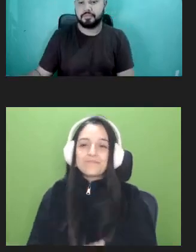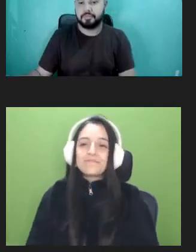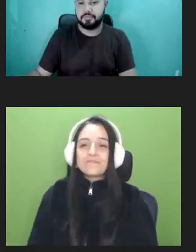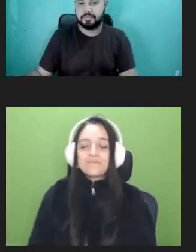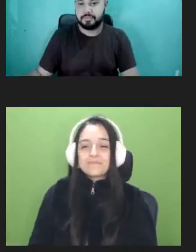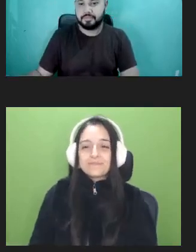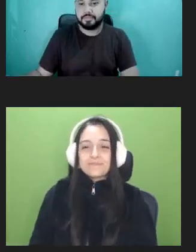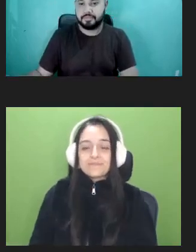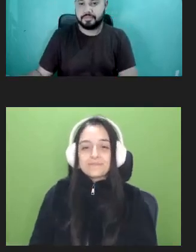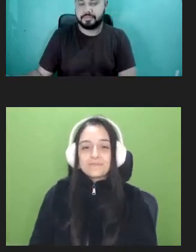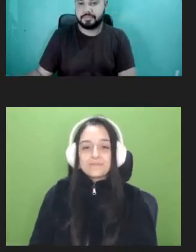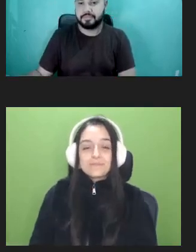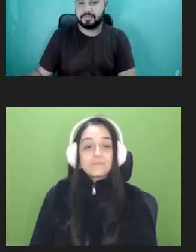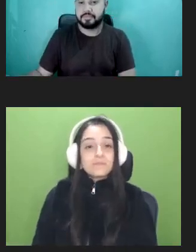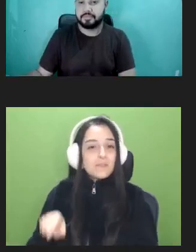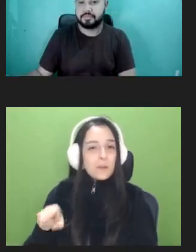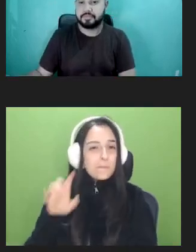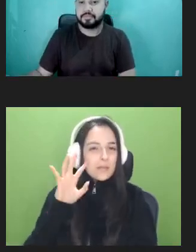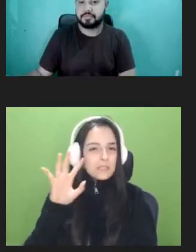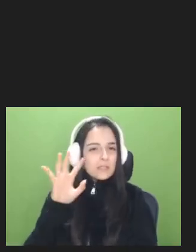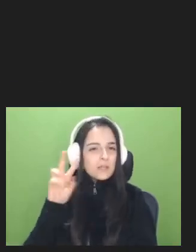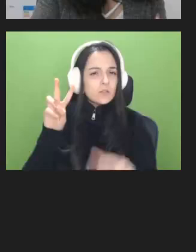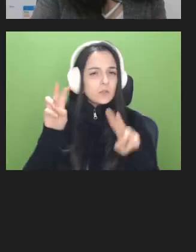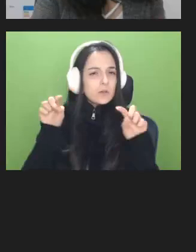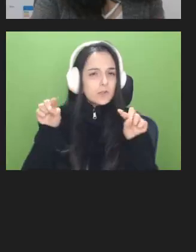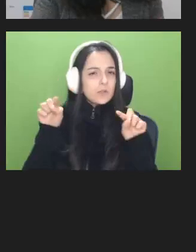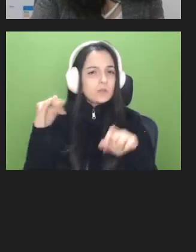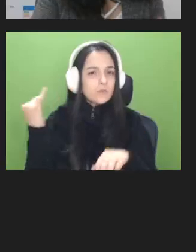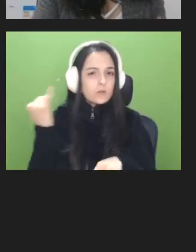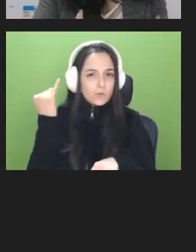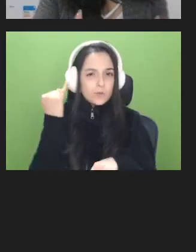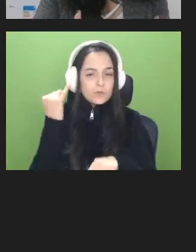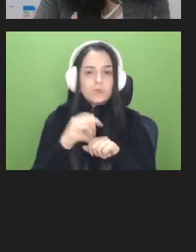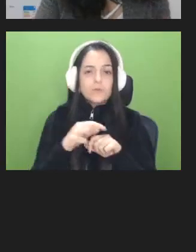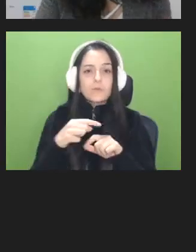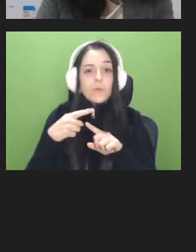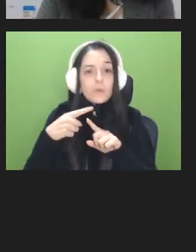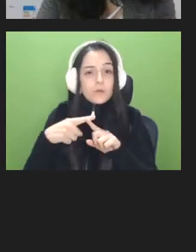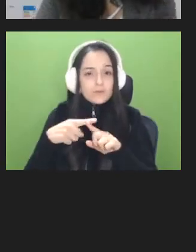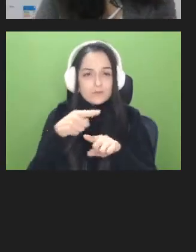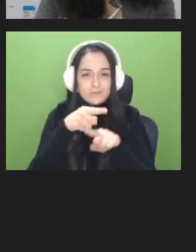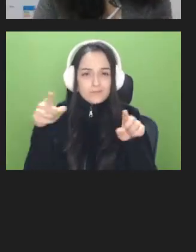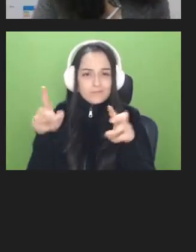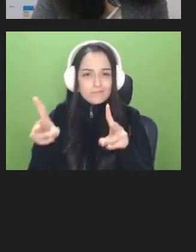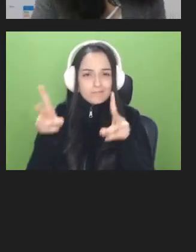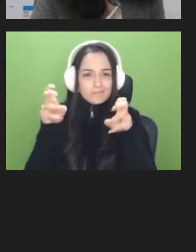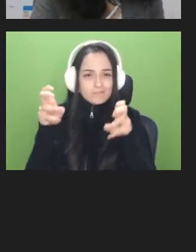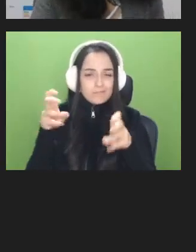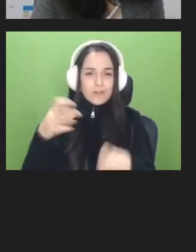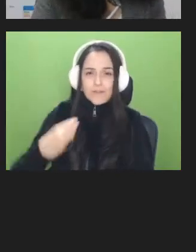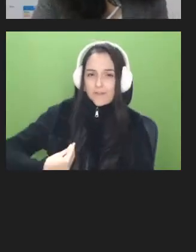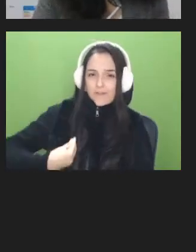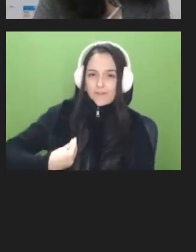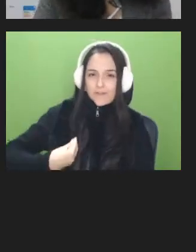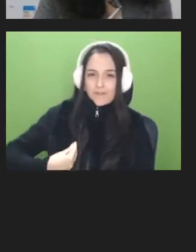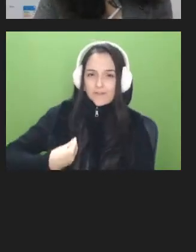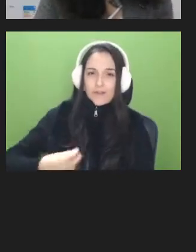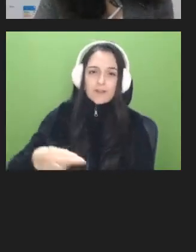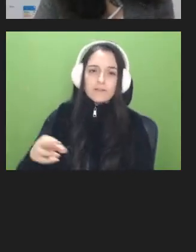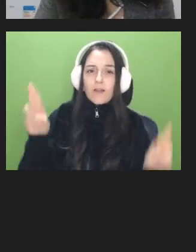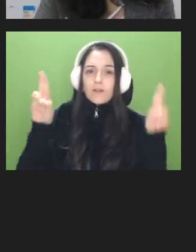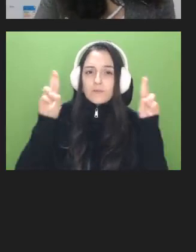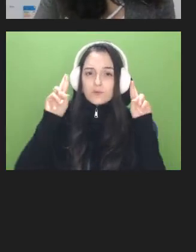E pensar sobre isso é importante porque, percebe, a vivência da surdez em si não é uma